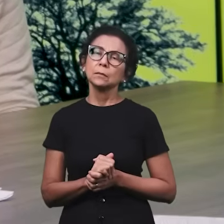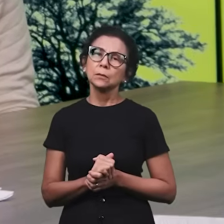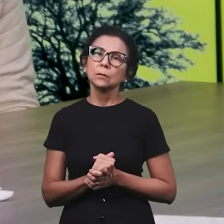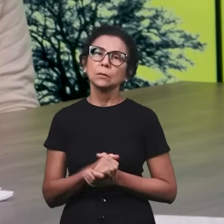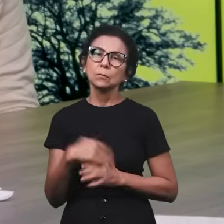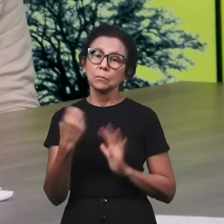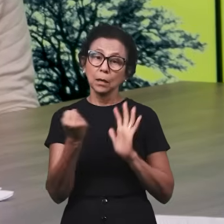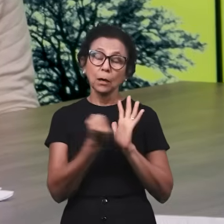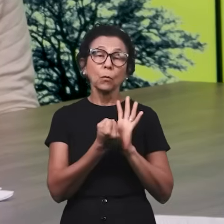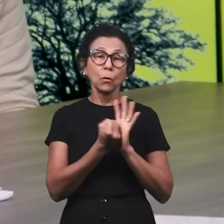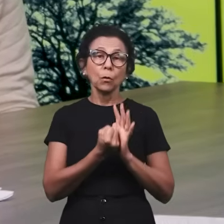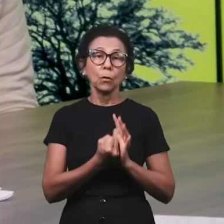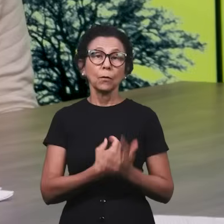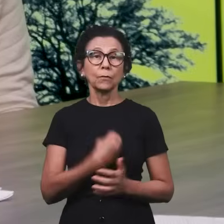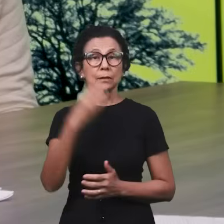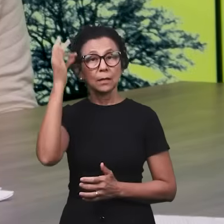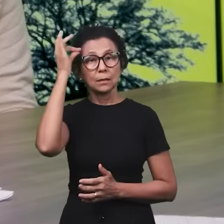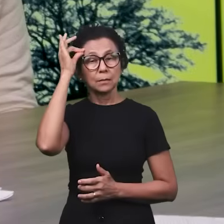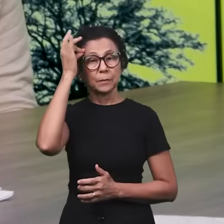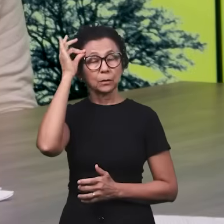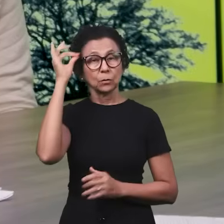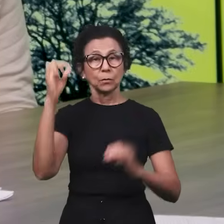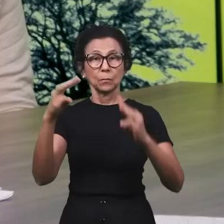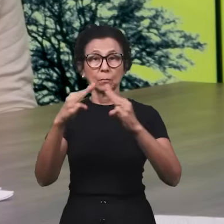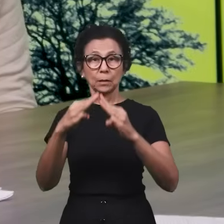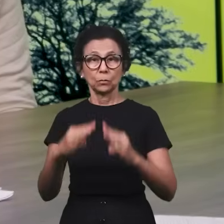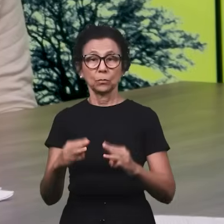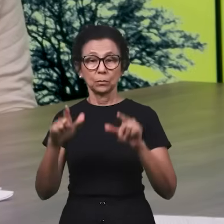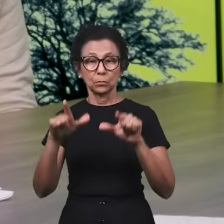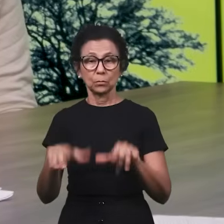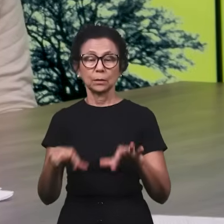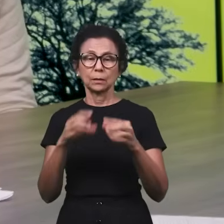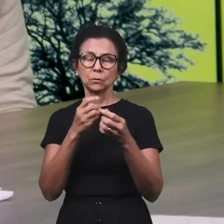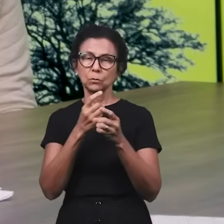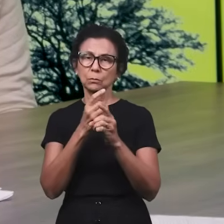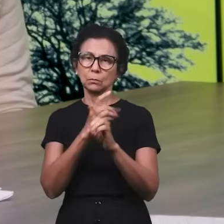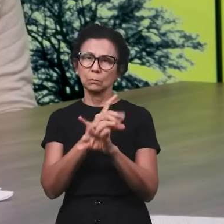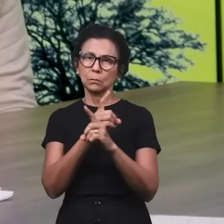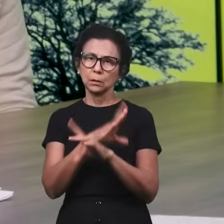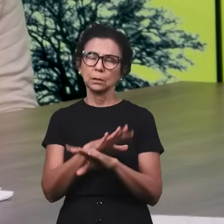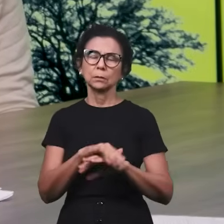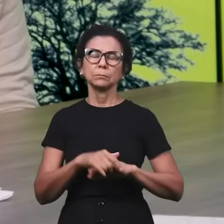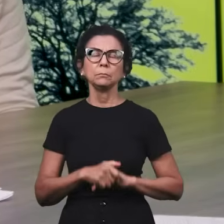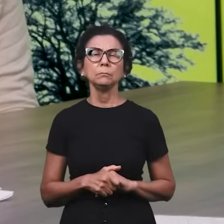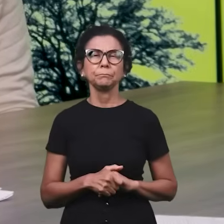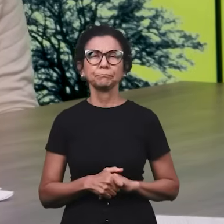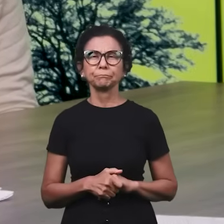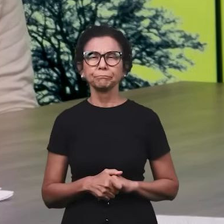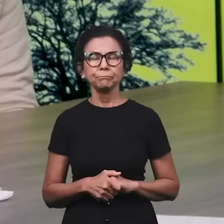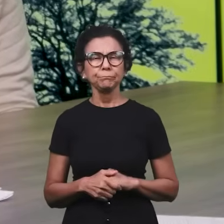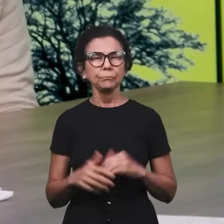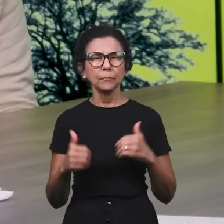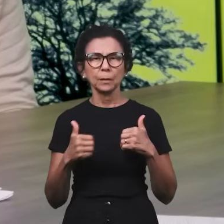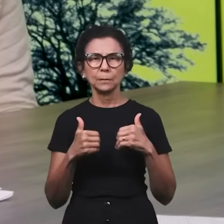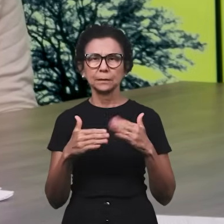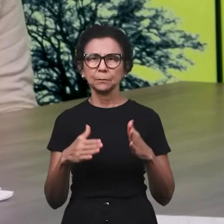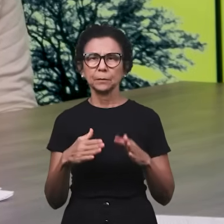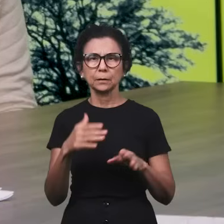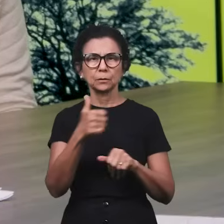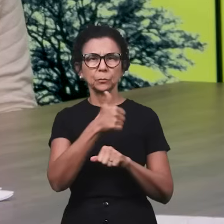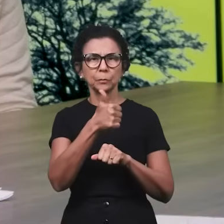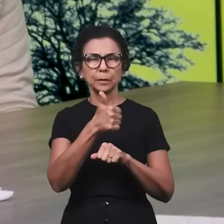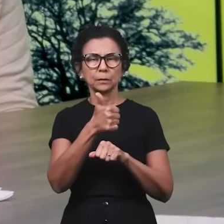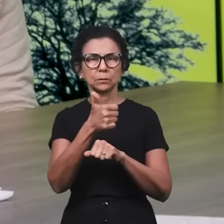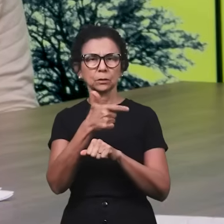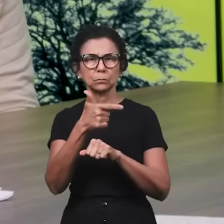no nosso crescimento espiritual, porque o Manaim sempre foi um lugar de doutrina. Então, principiantes, primeiro